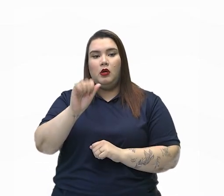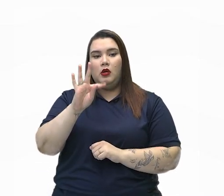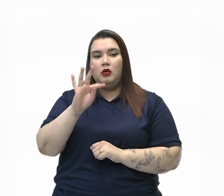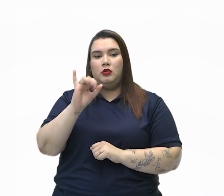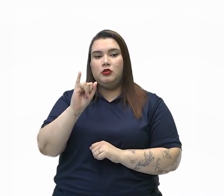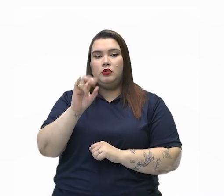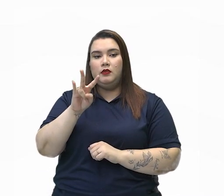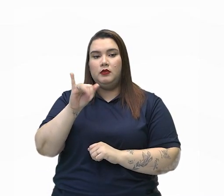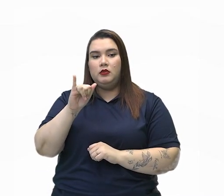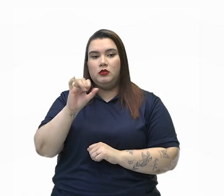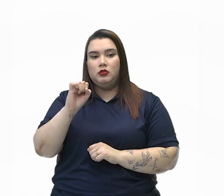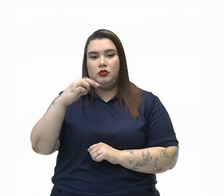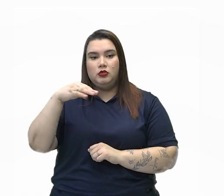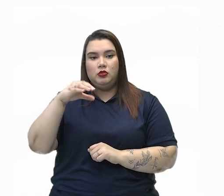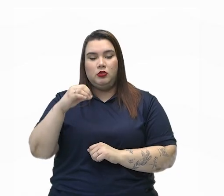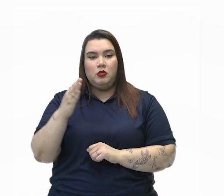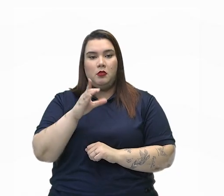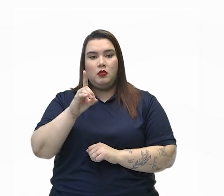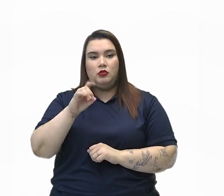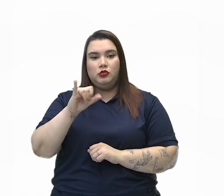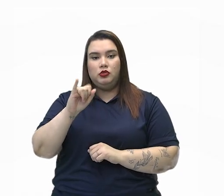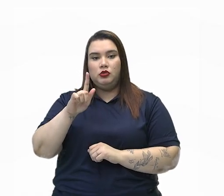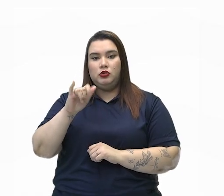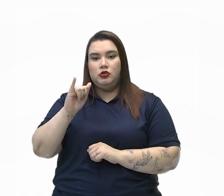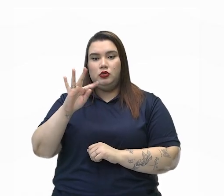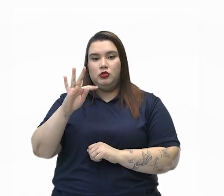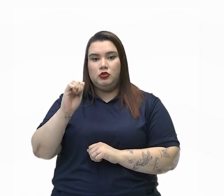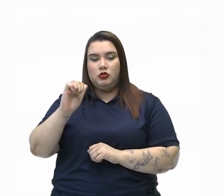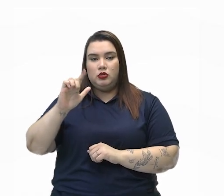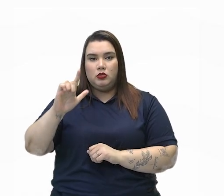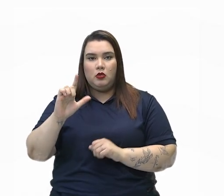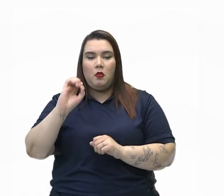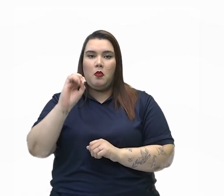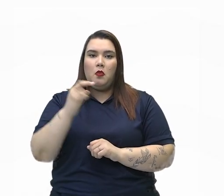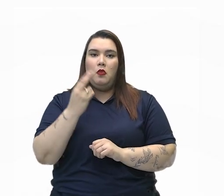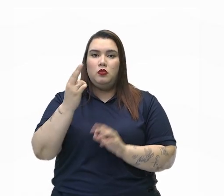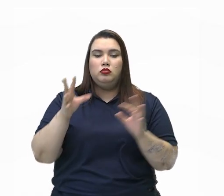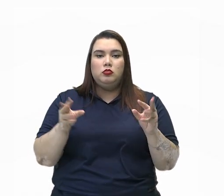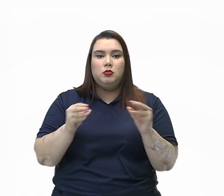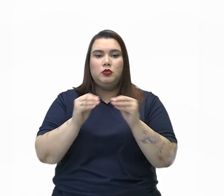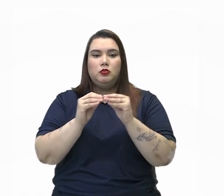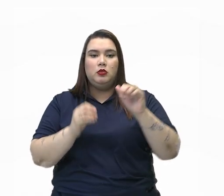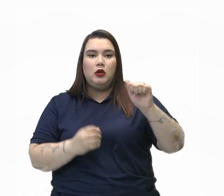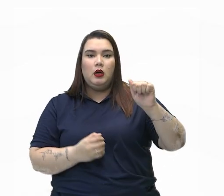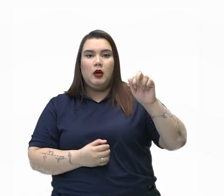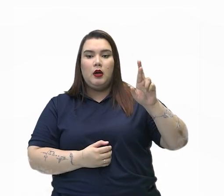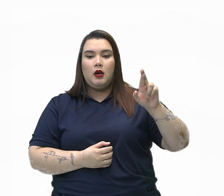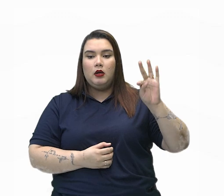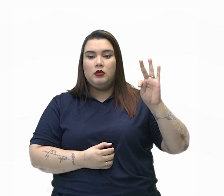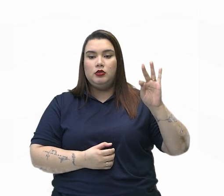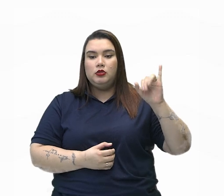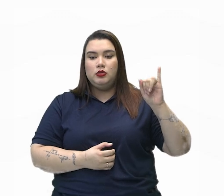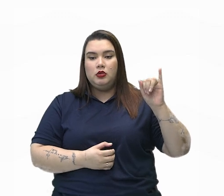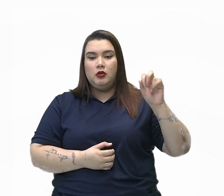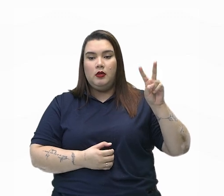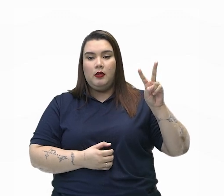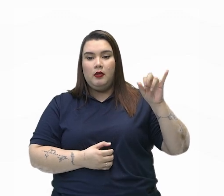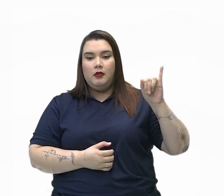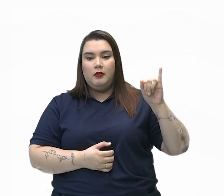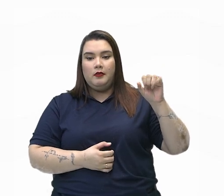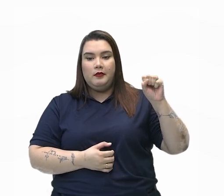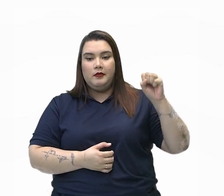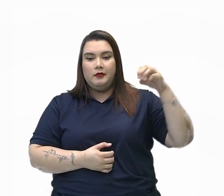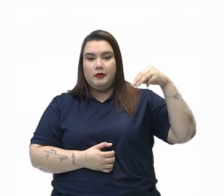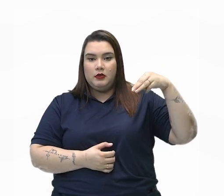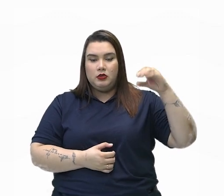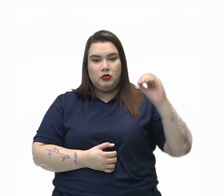vai ser um ativismo digital usando a arte, que vai trazer uma reflexão e a partir